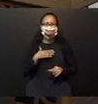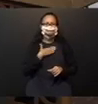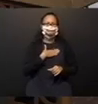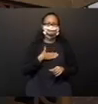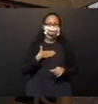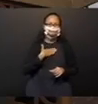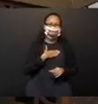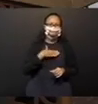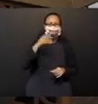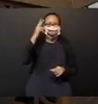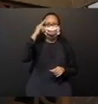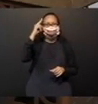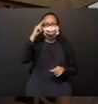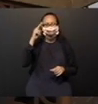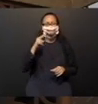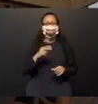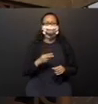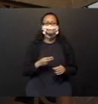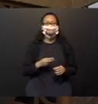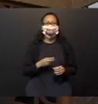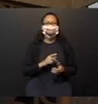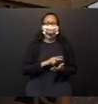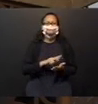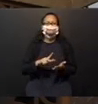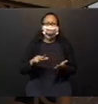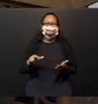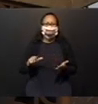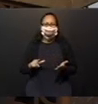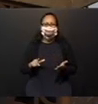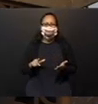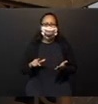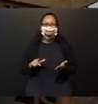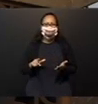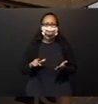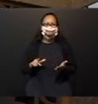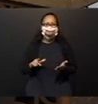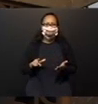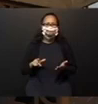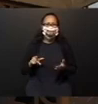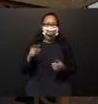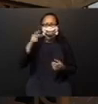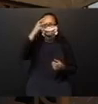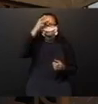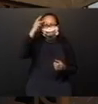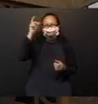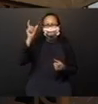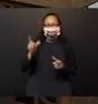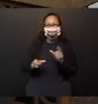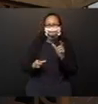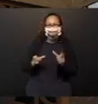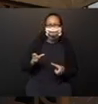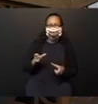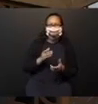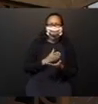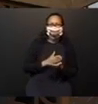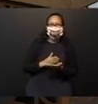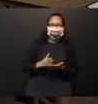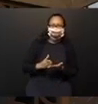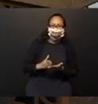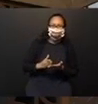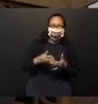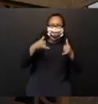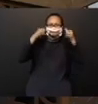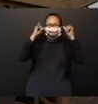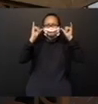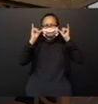Tem muitos artistas conhecidos hoje, que já são adultos, que começaram lá no Sítio do